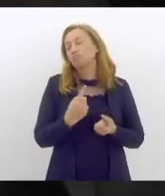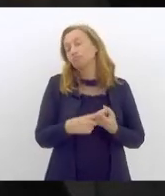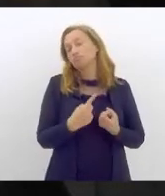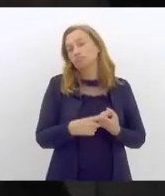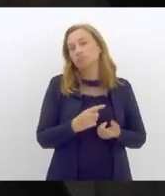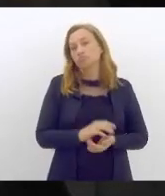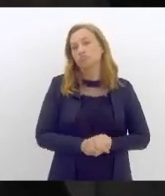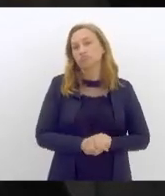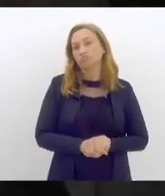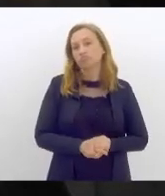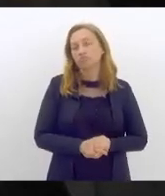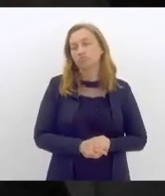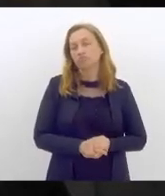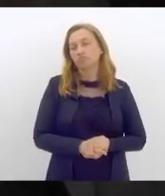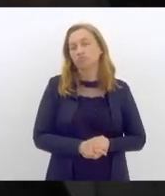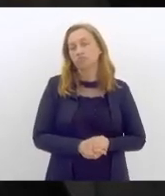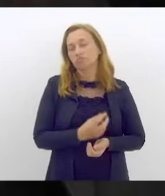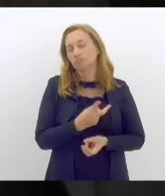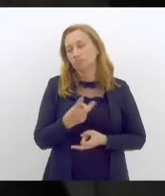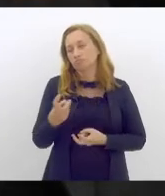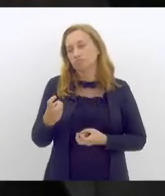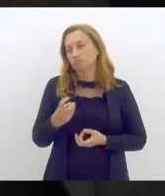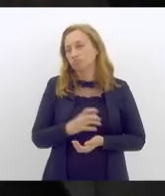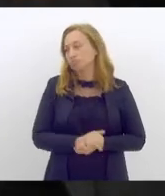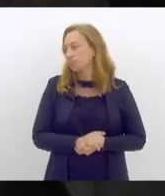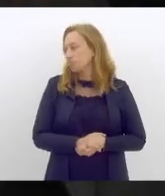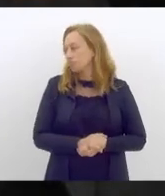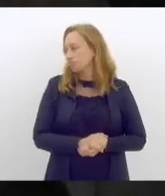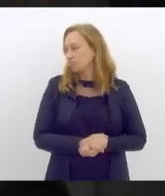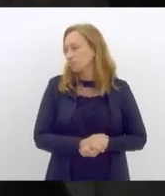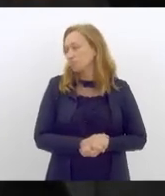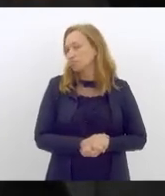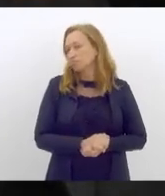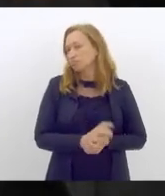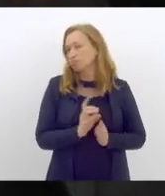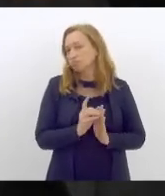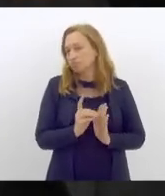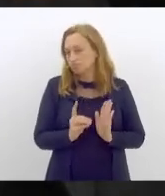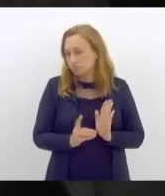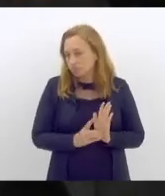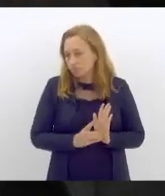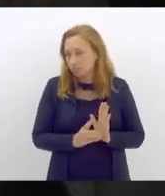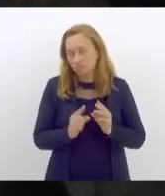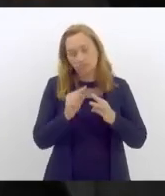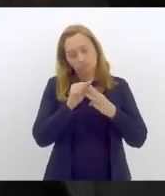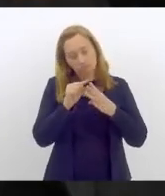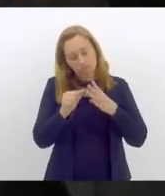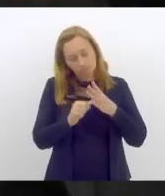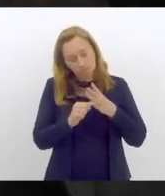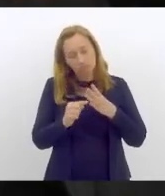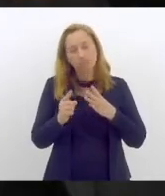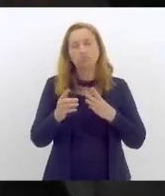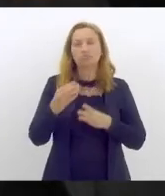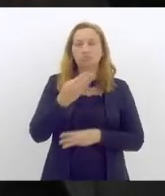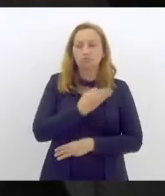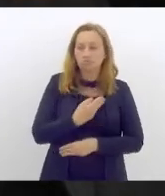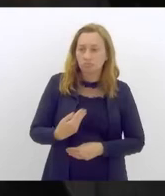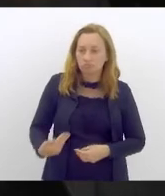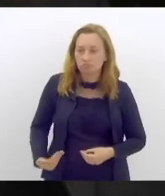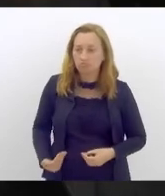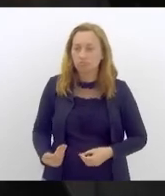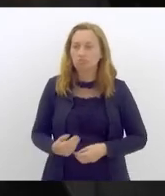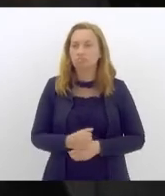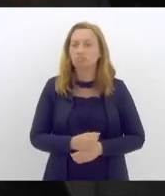eu verifico que os decretos os três decretos do governador